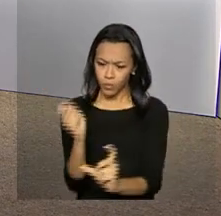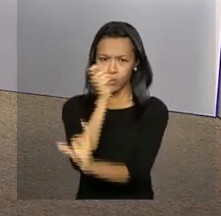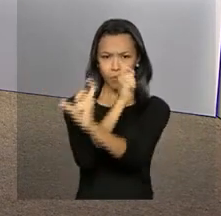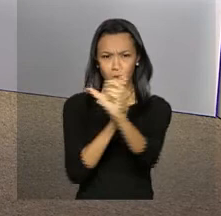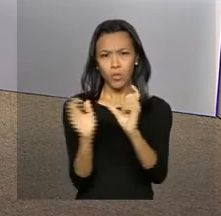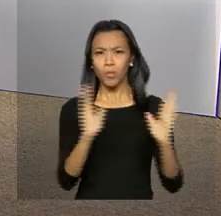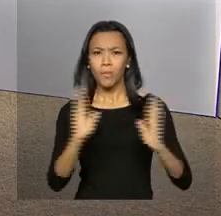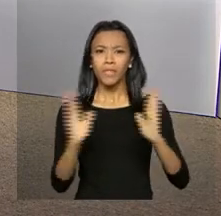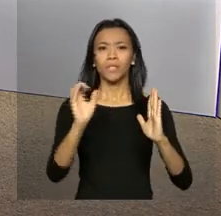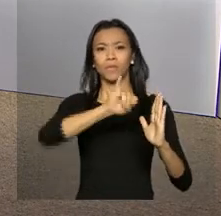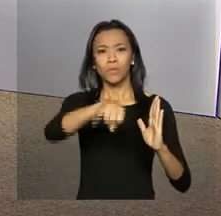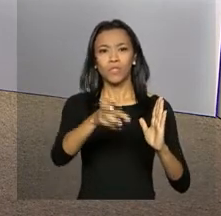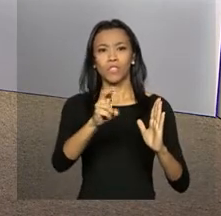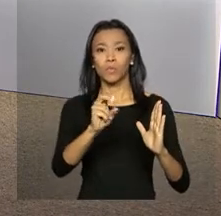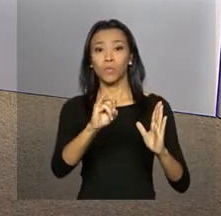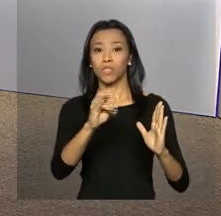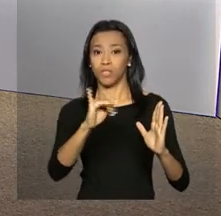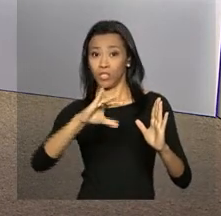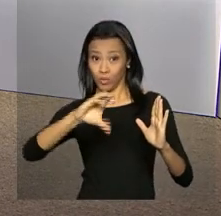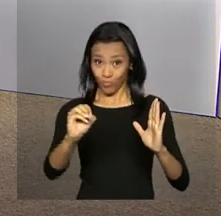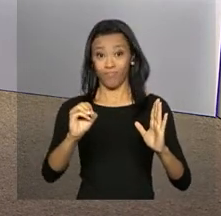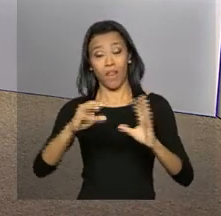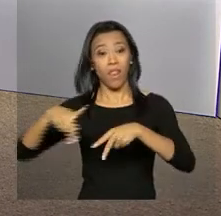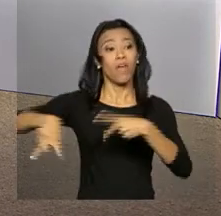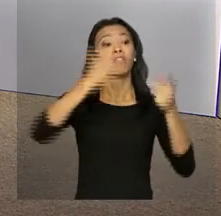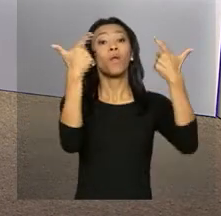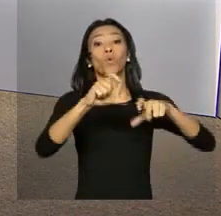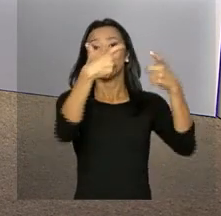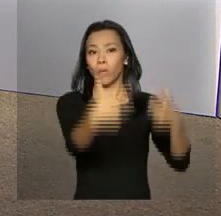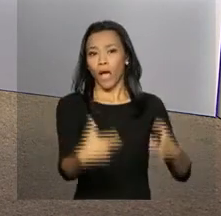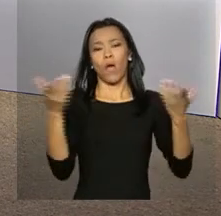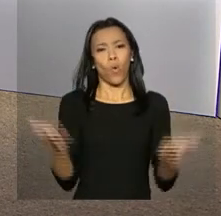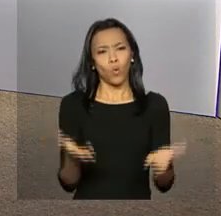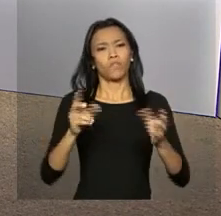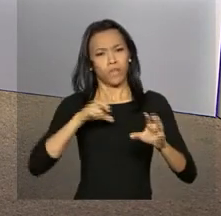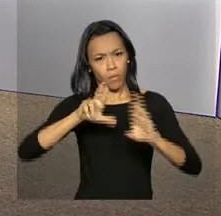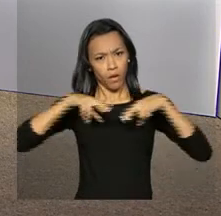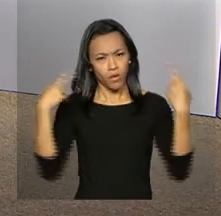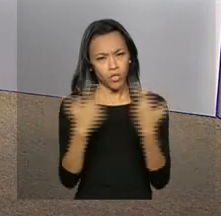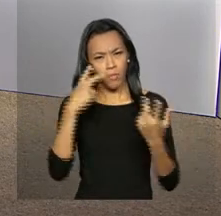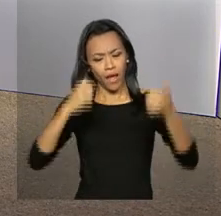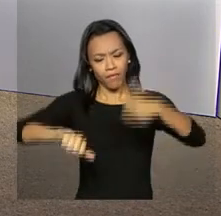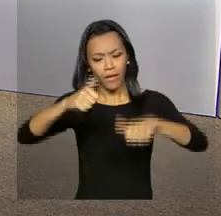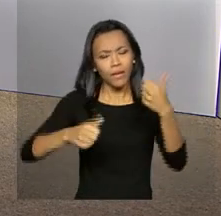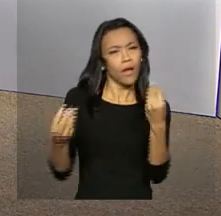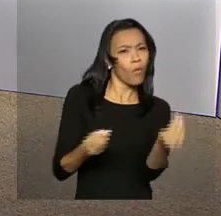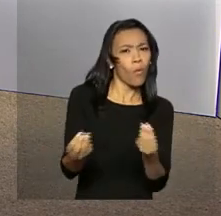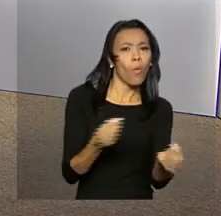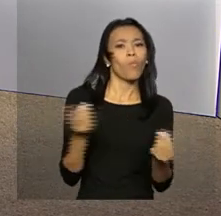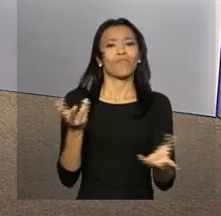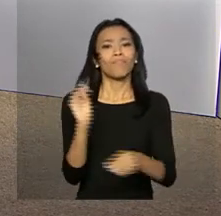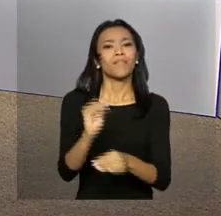período jesuítico, para um local mais seguro. Autoridades vão se reunir hoje para avaliar a situação e definir as próximas medidas